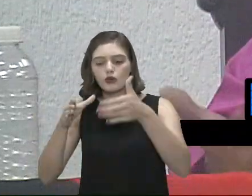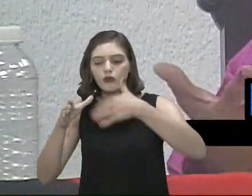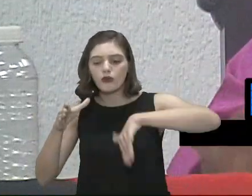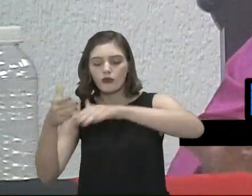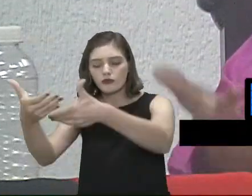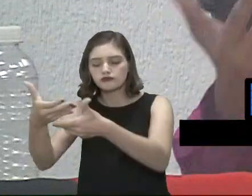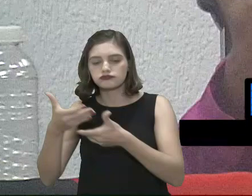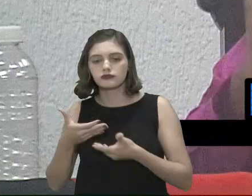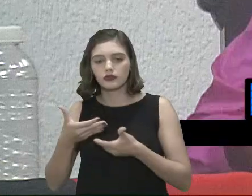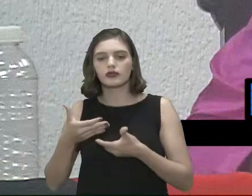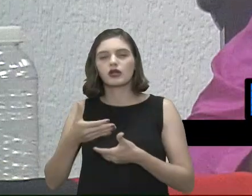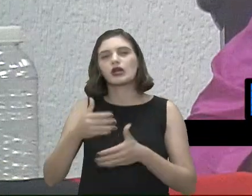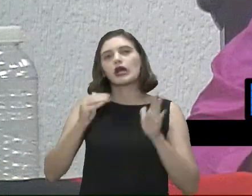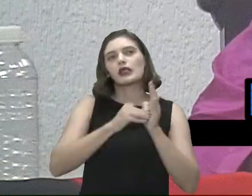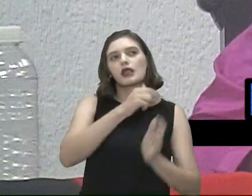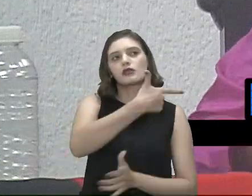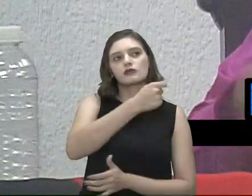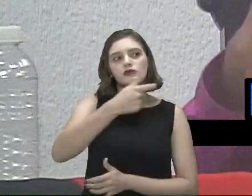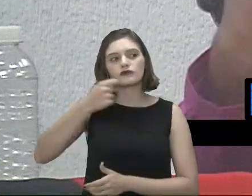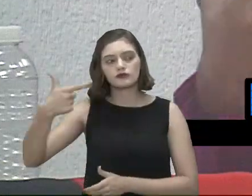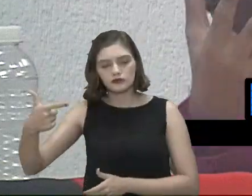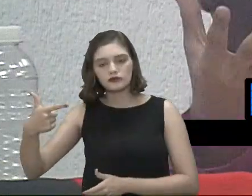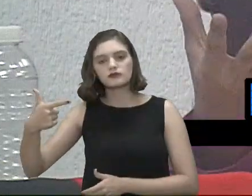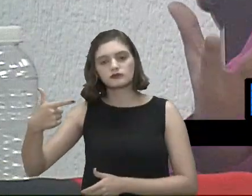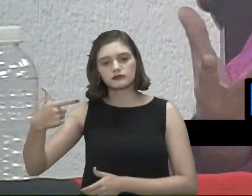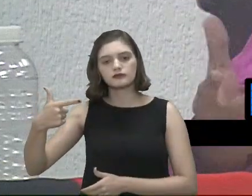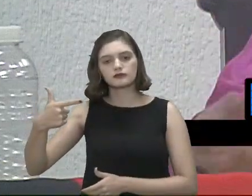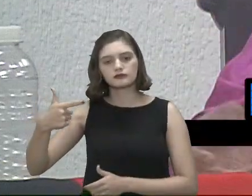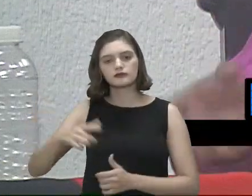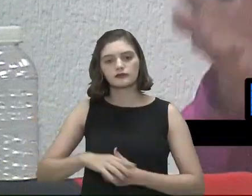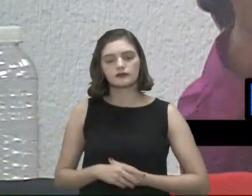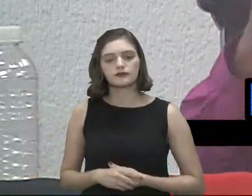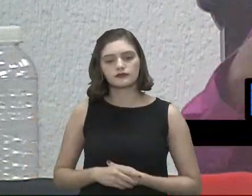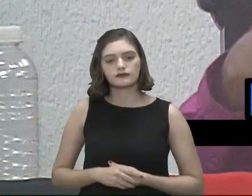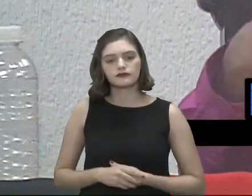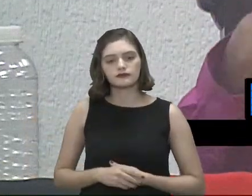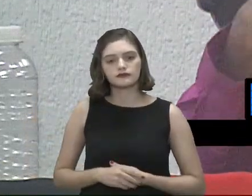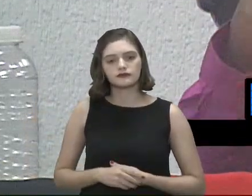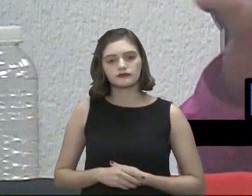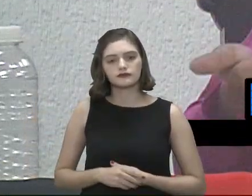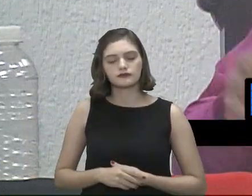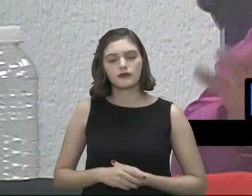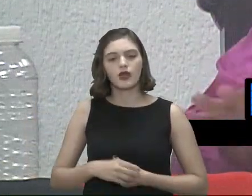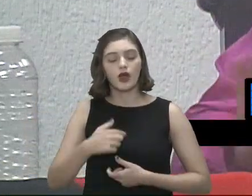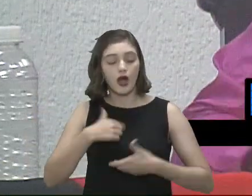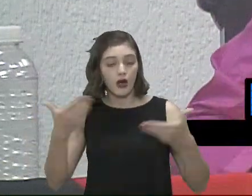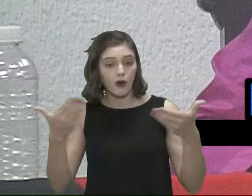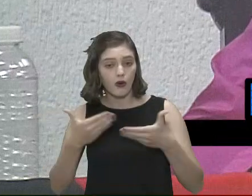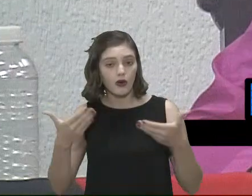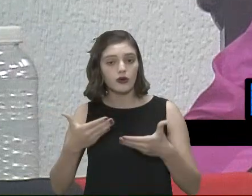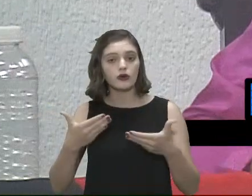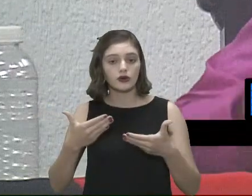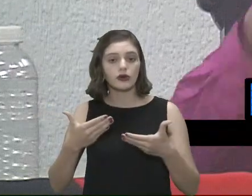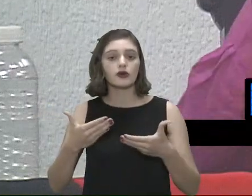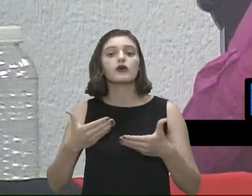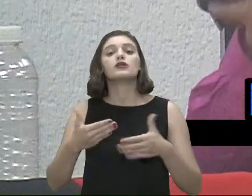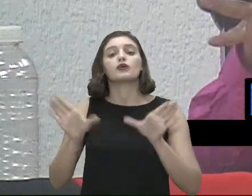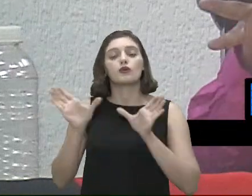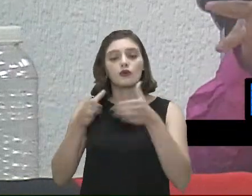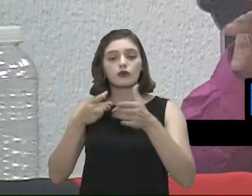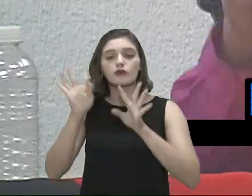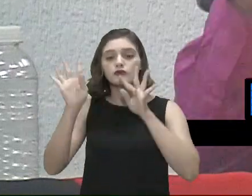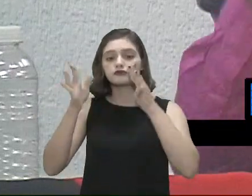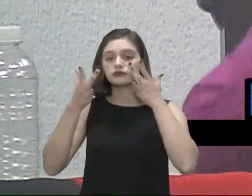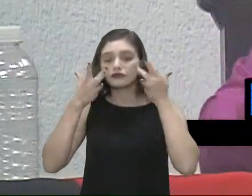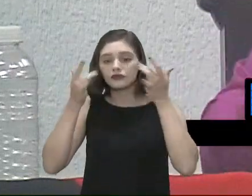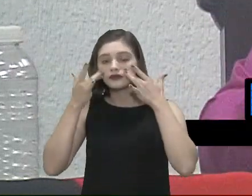acolhimento que ficou até 2022 e depois, né? Eu agora atualmente estou com um projeto de teatro, mas não é